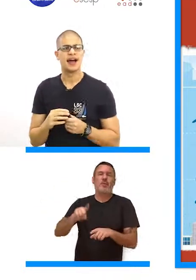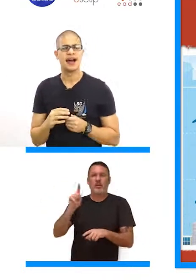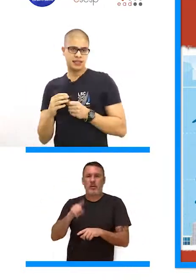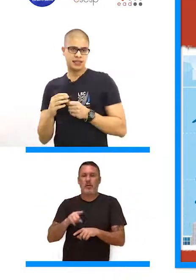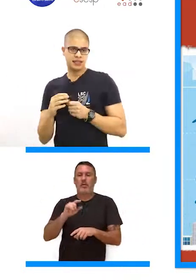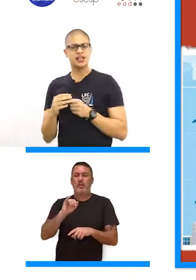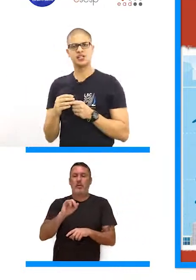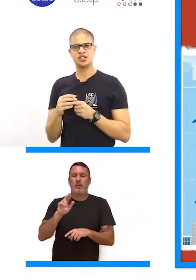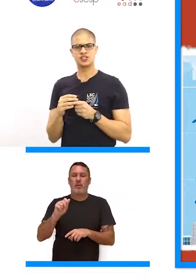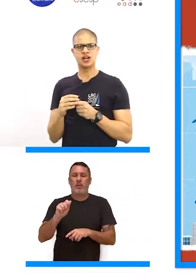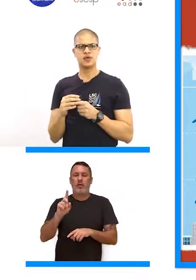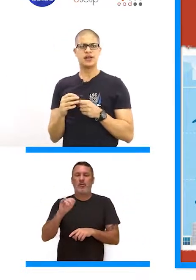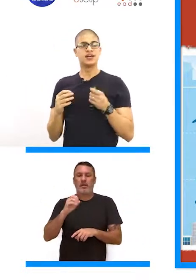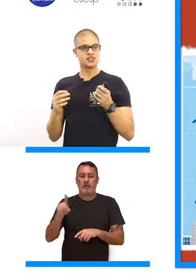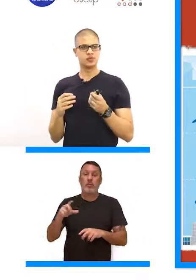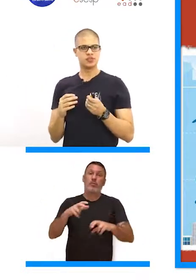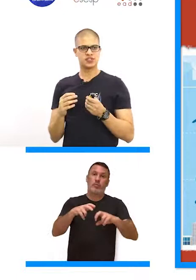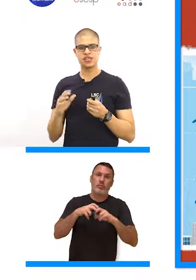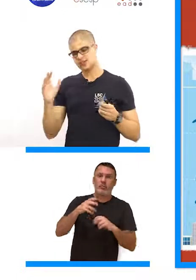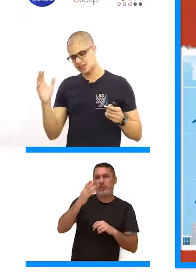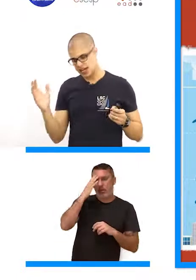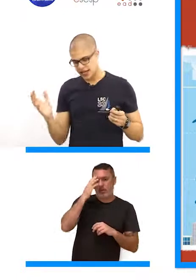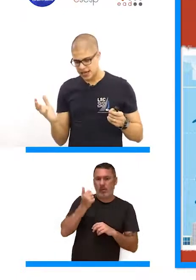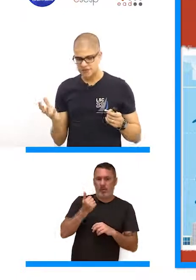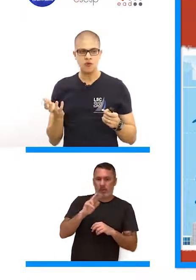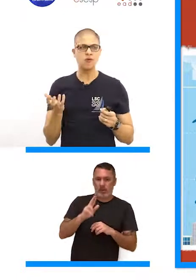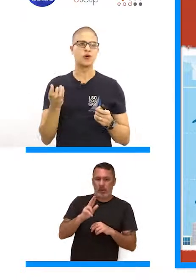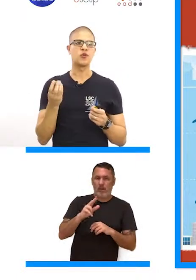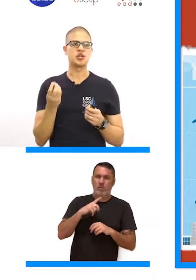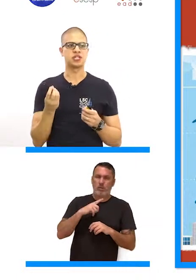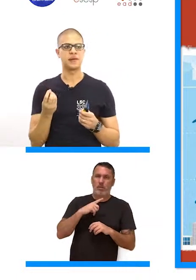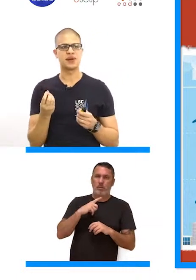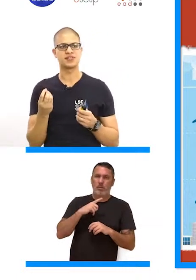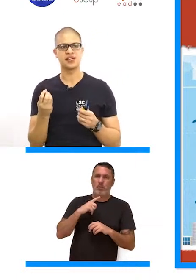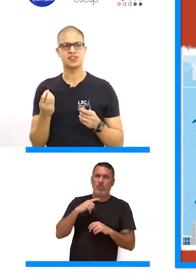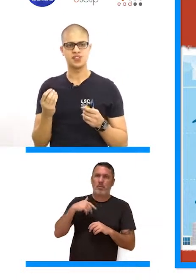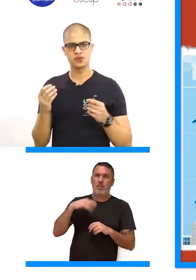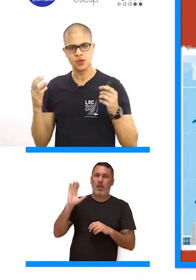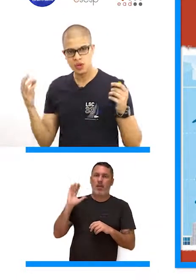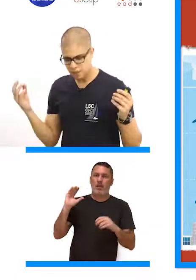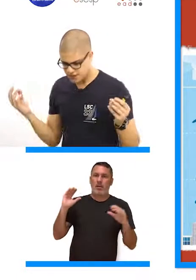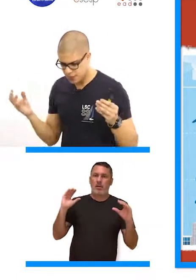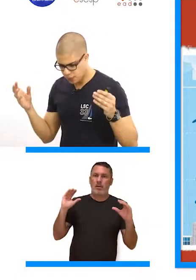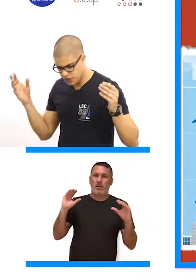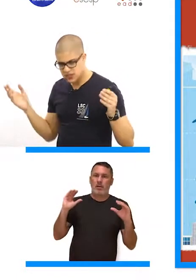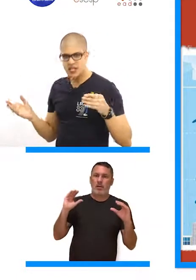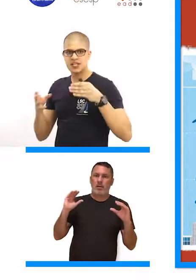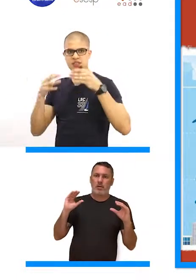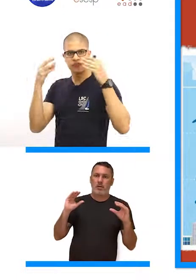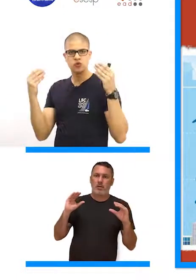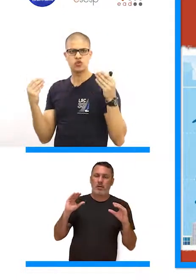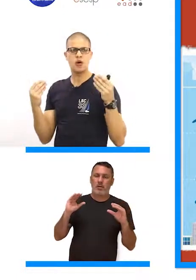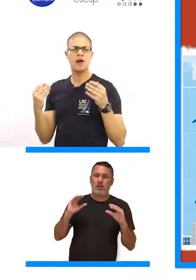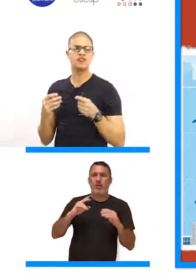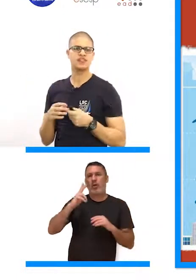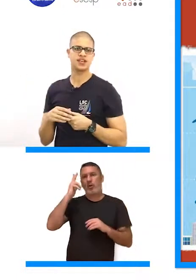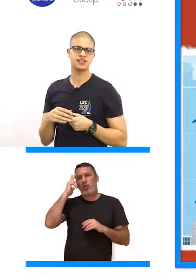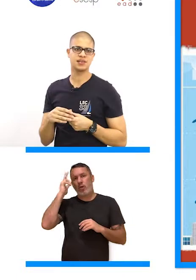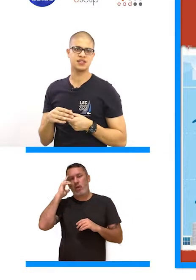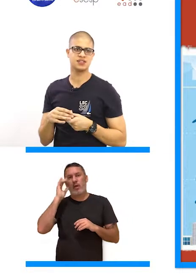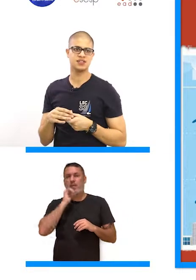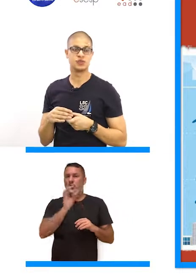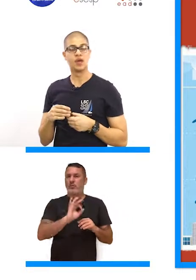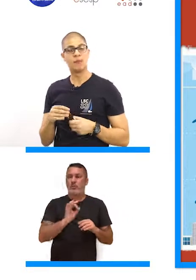será a irradiação. Sendo assim, esse ar leva um pouquinho mais de tempo para ser aquecido, mas depois esse fluxo normal ele vai